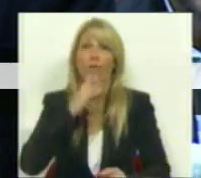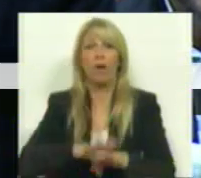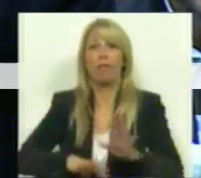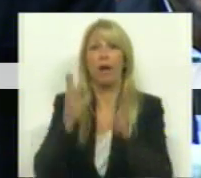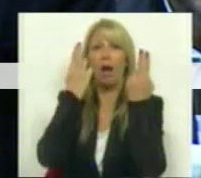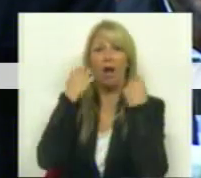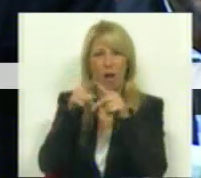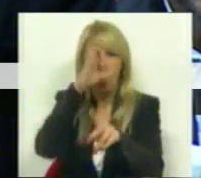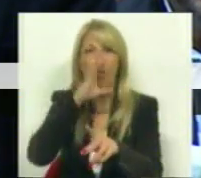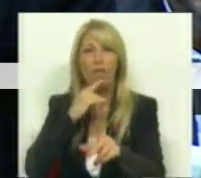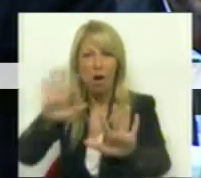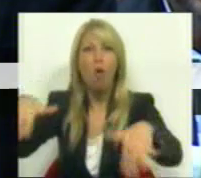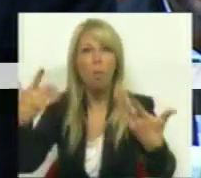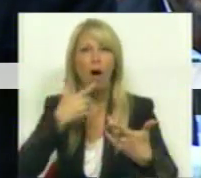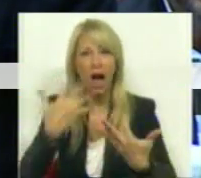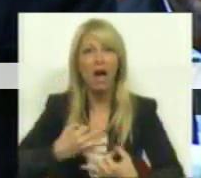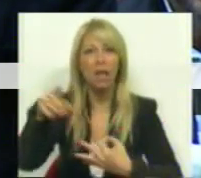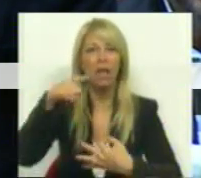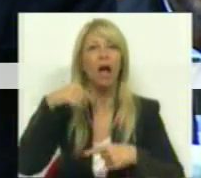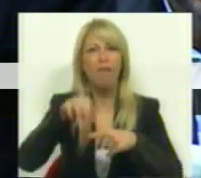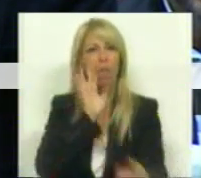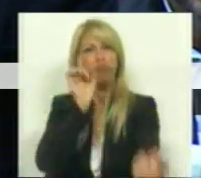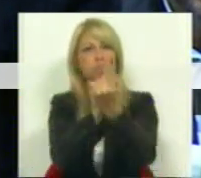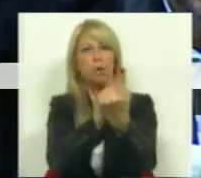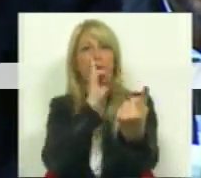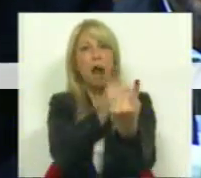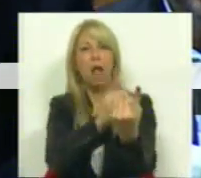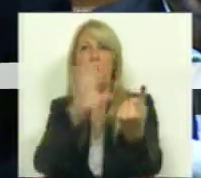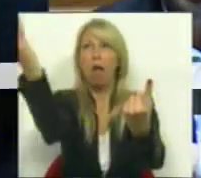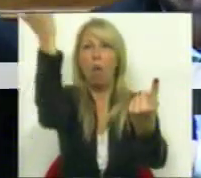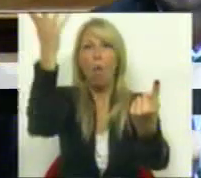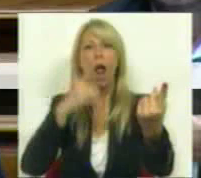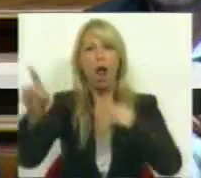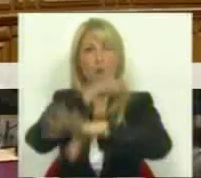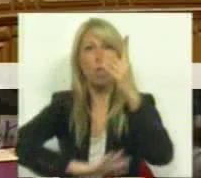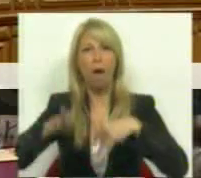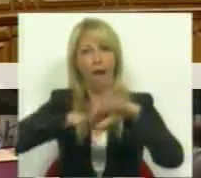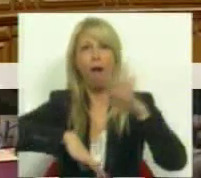que se possa acreditar que vai bater o pé à Sra. Merkel e à elite europeia.